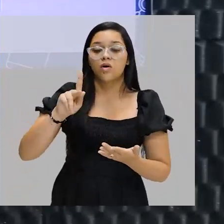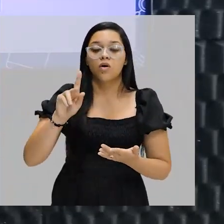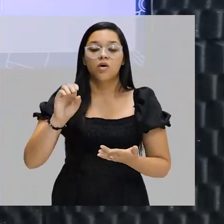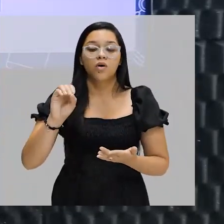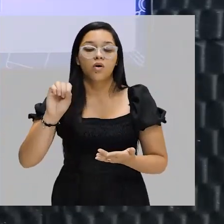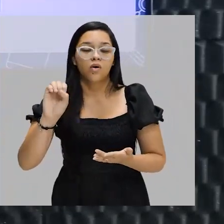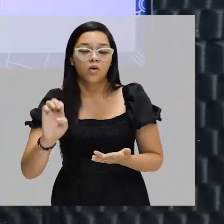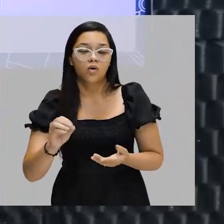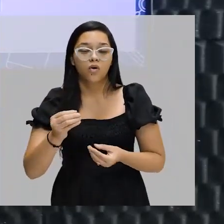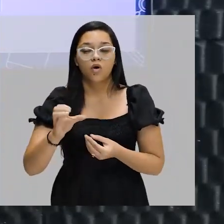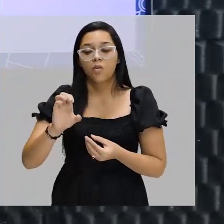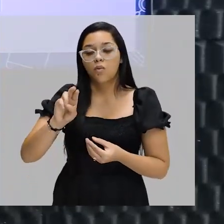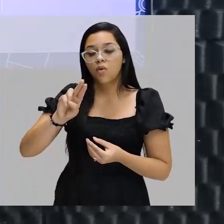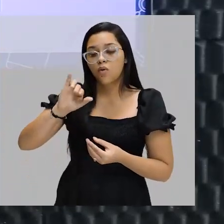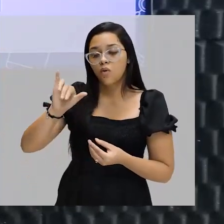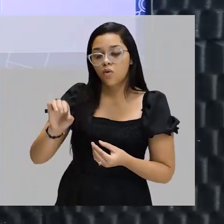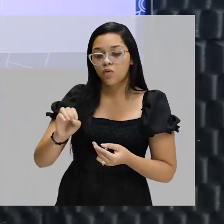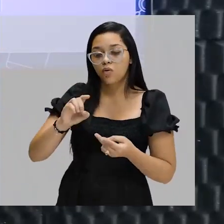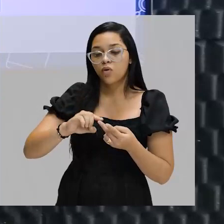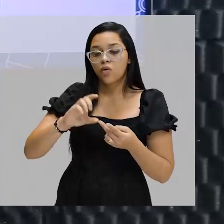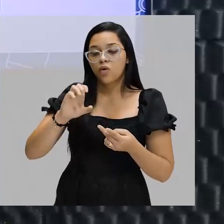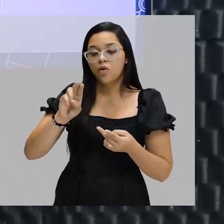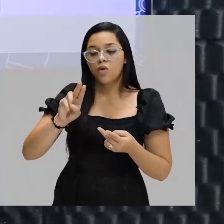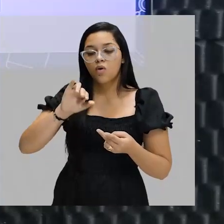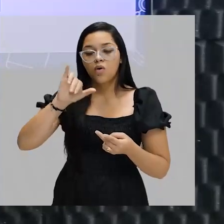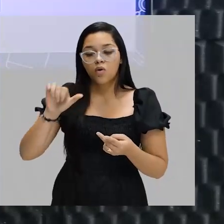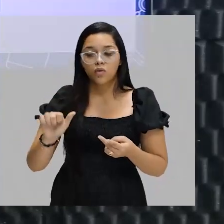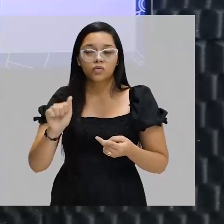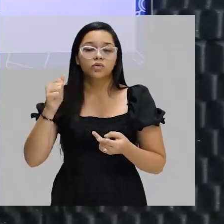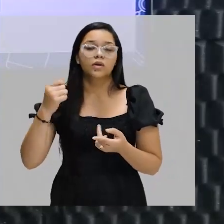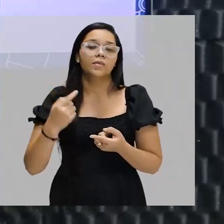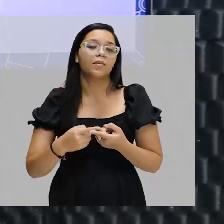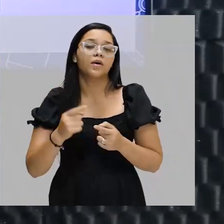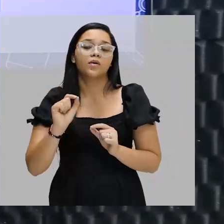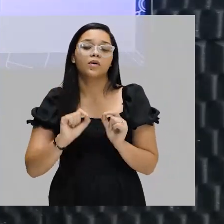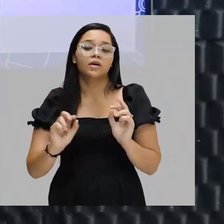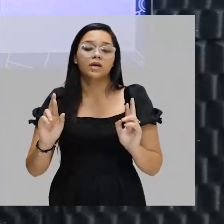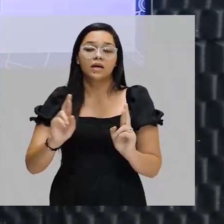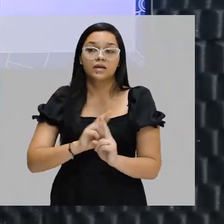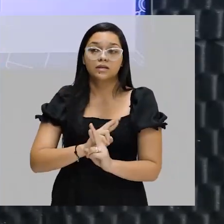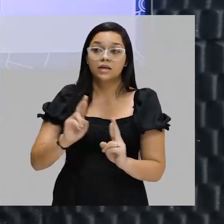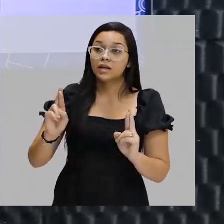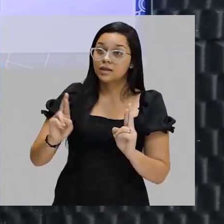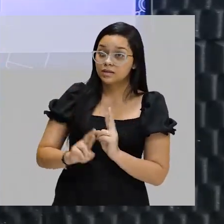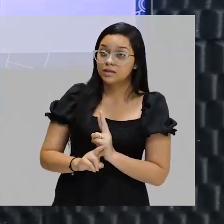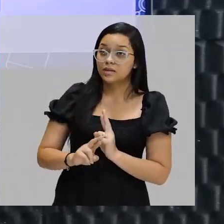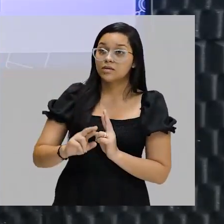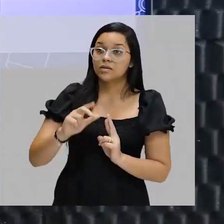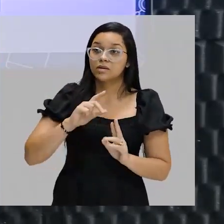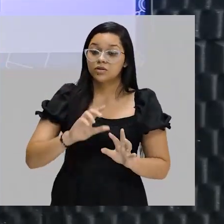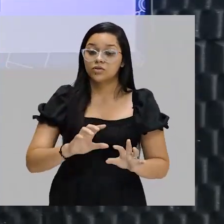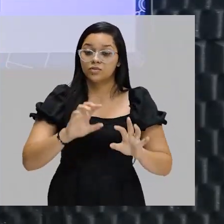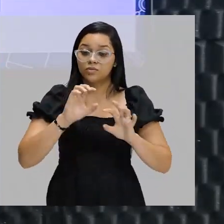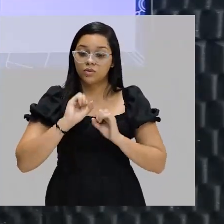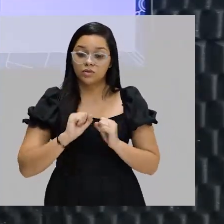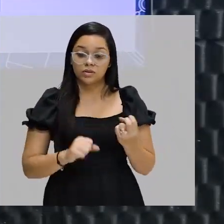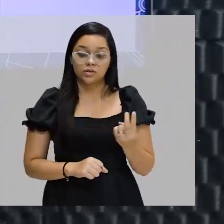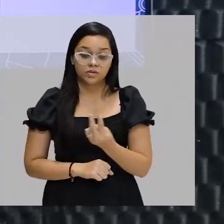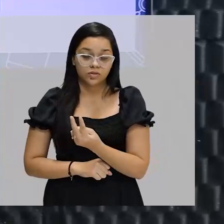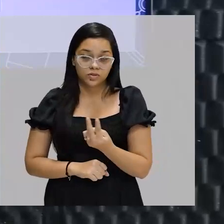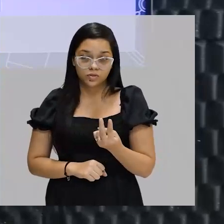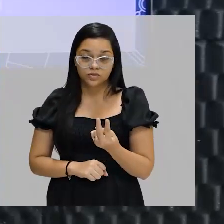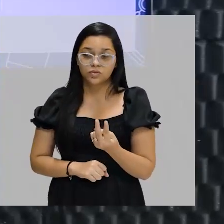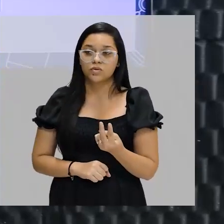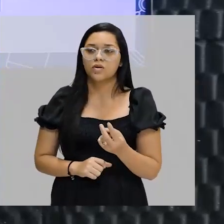como cujo ou cuja, justamente para estabelecer essa relação de posse entre dois